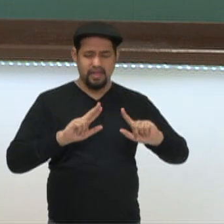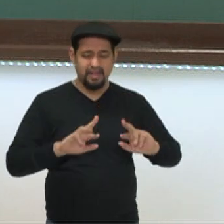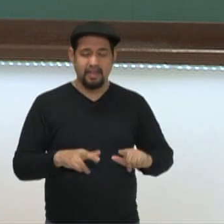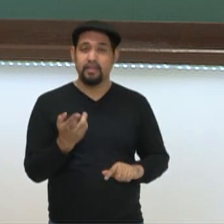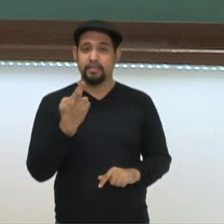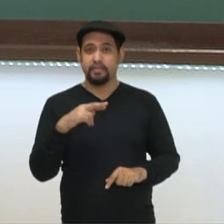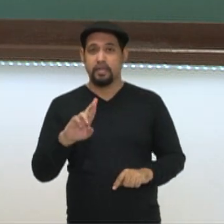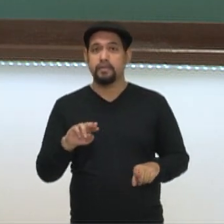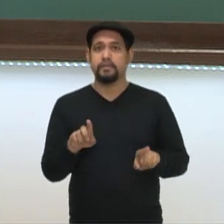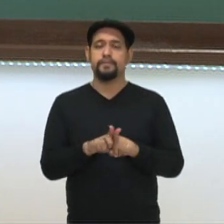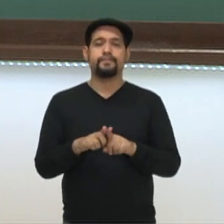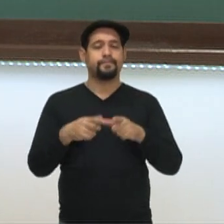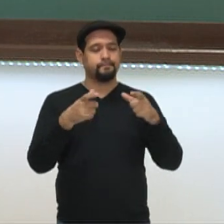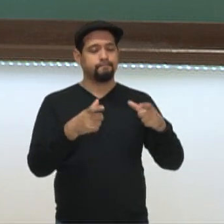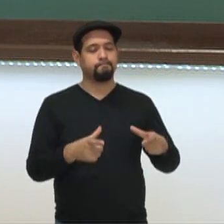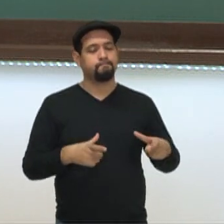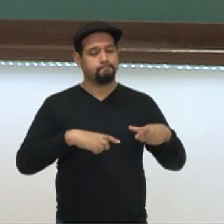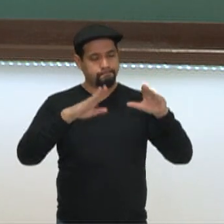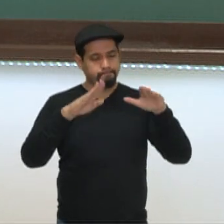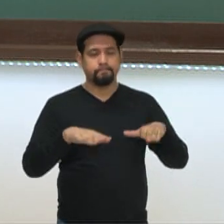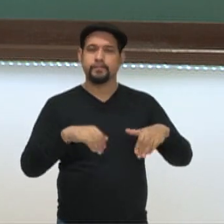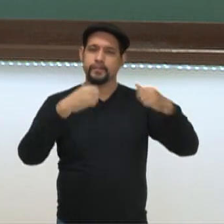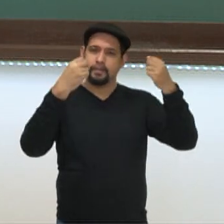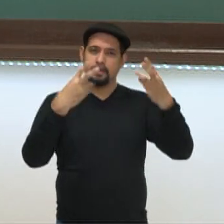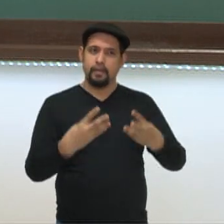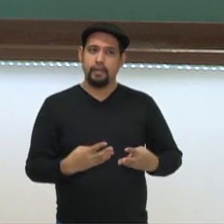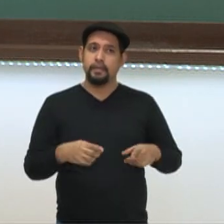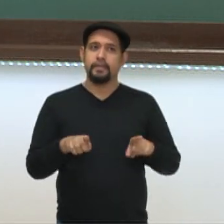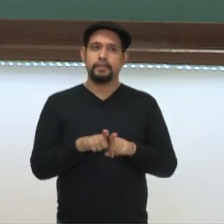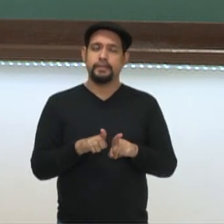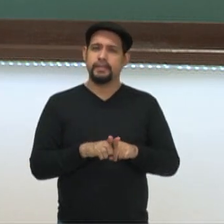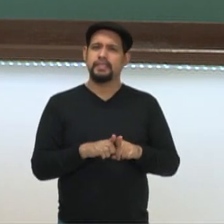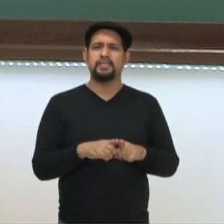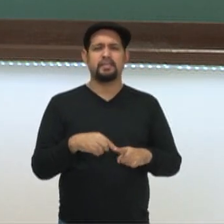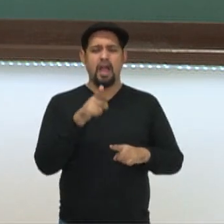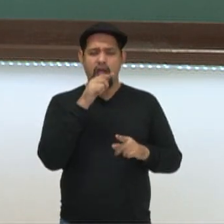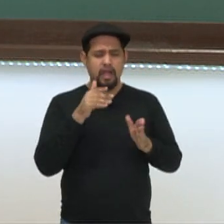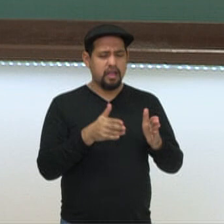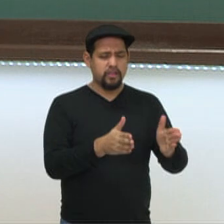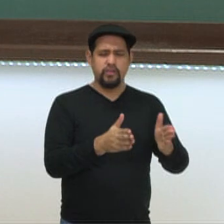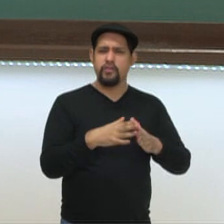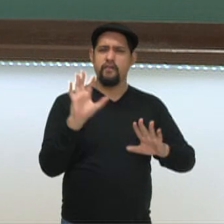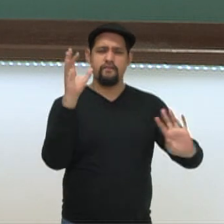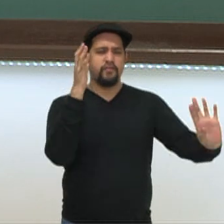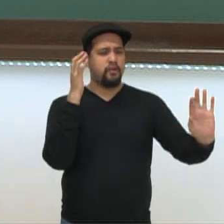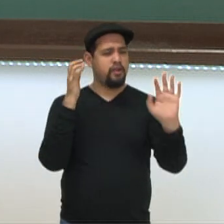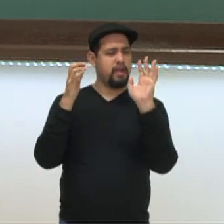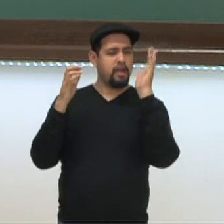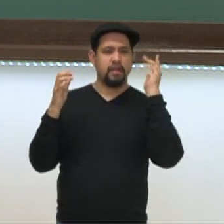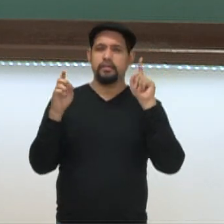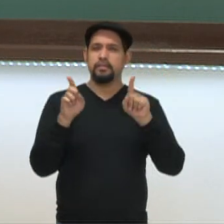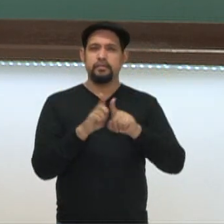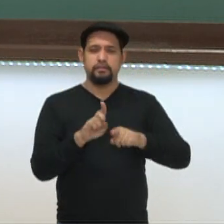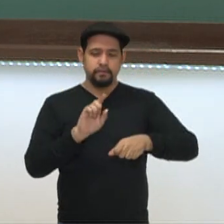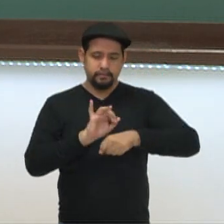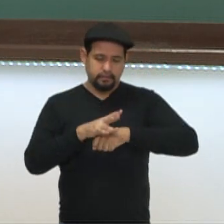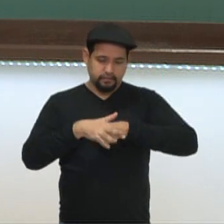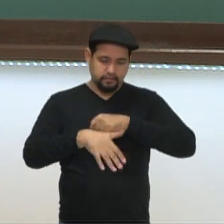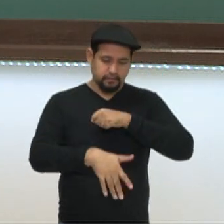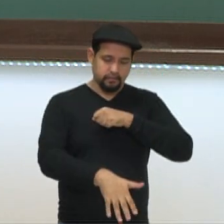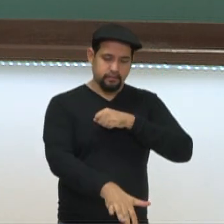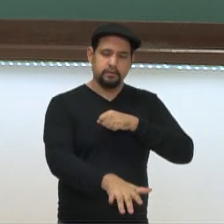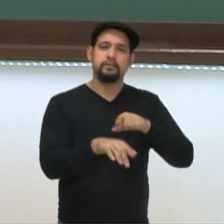religiões ou lugares sagrados que você pode descrever, além de rios, florestas, matas,